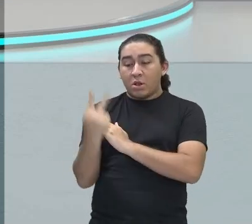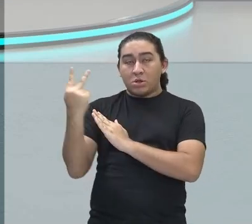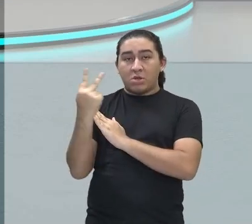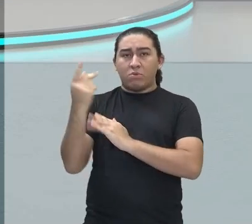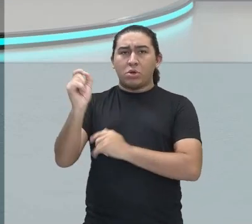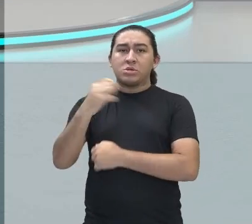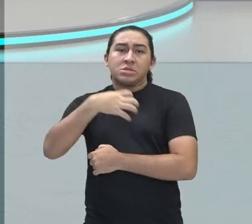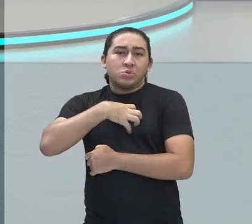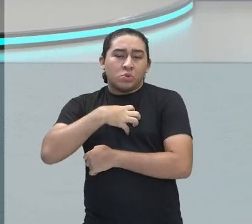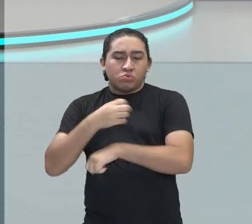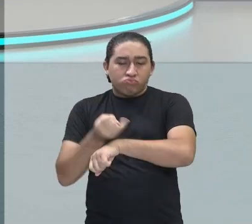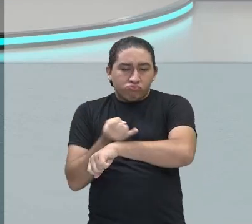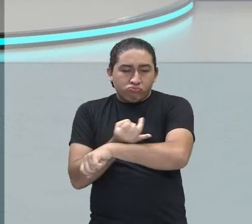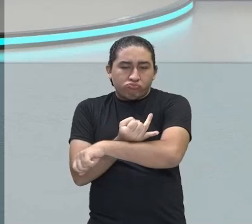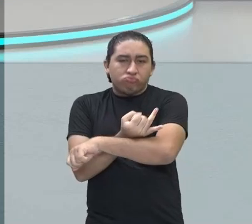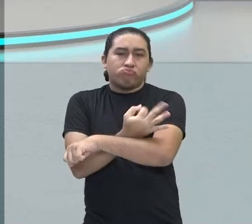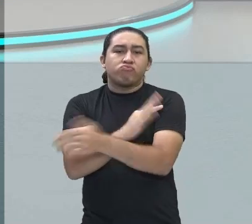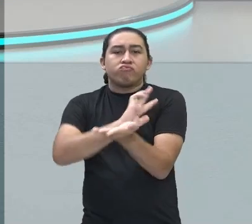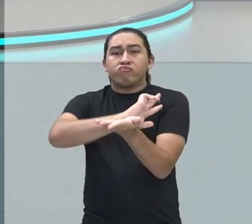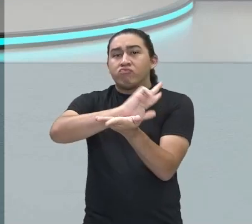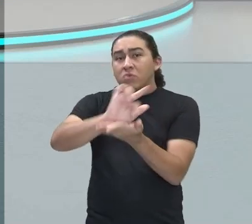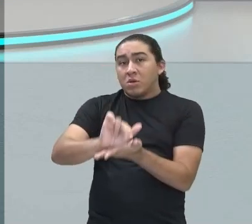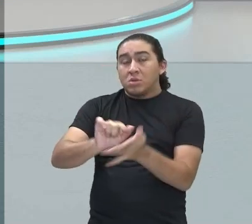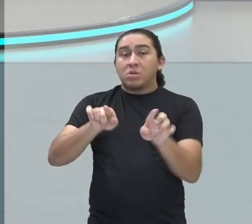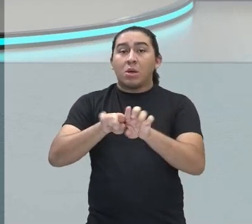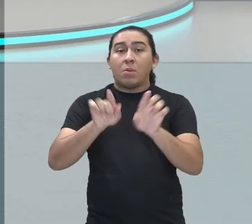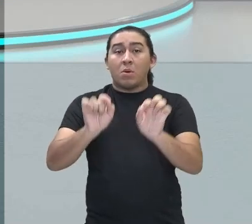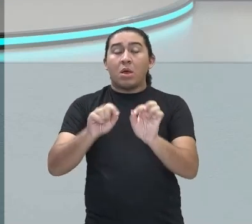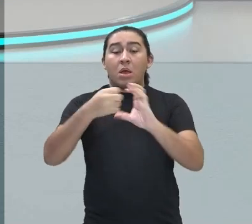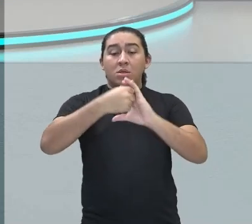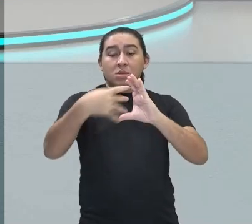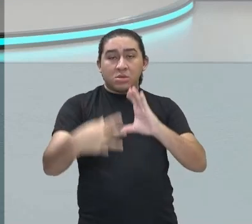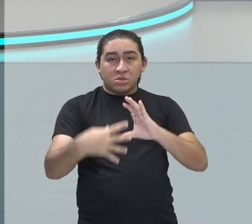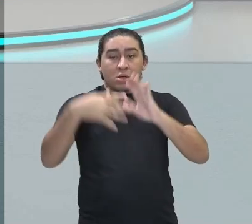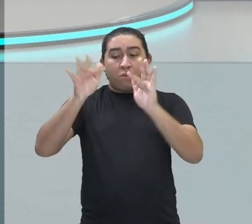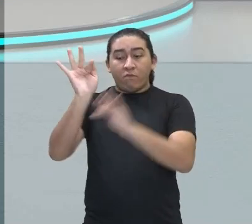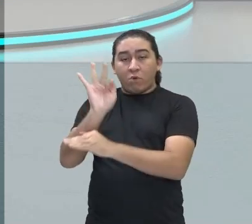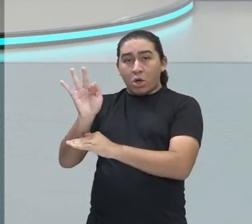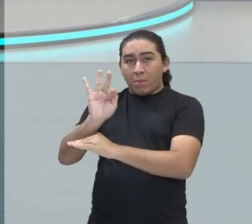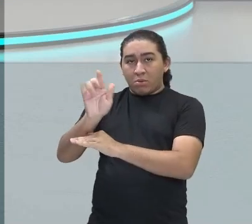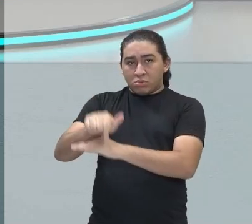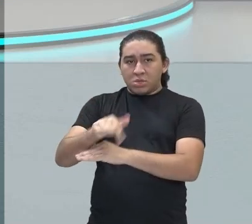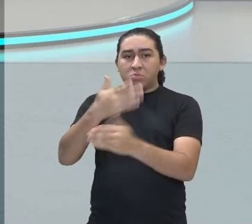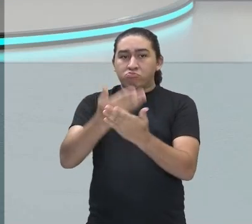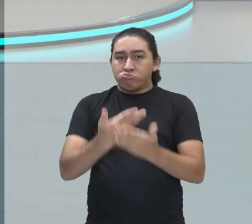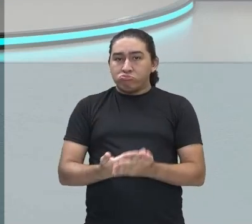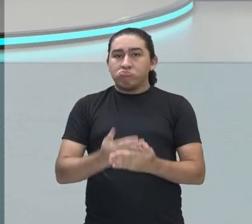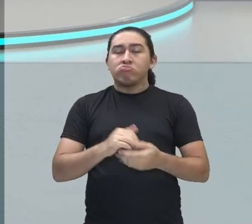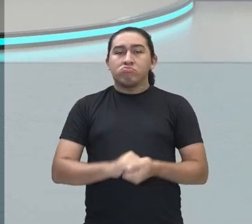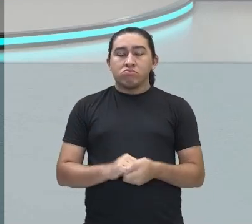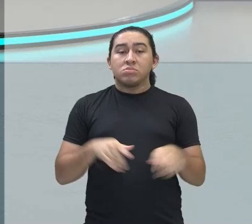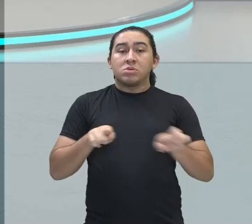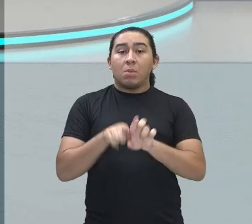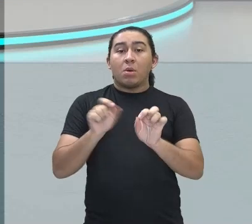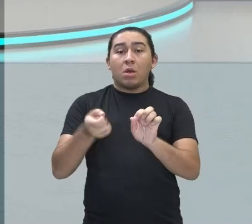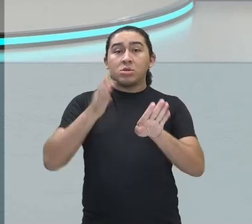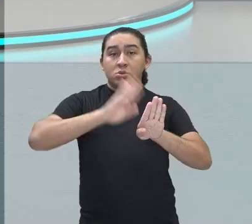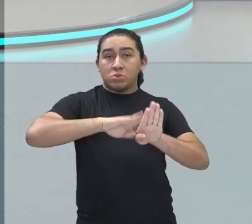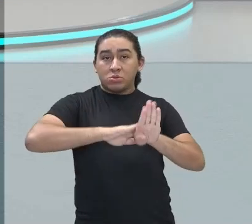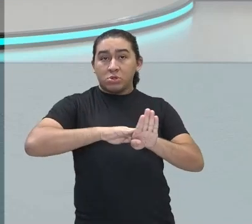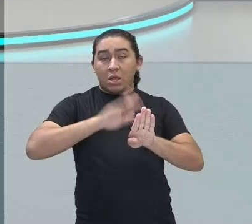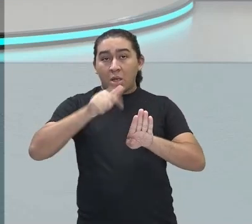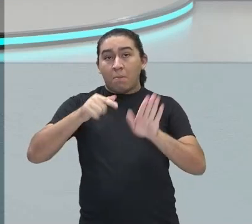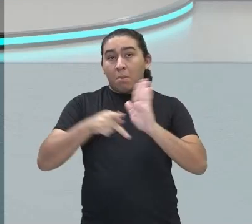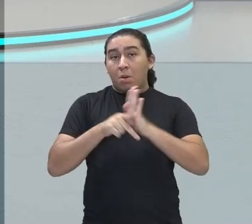a subjetividade e o rigor formal. Então, as sensações e a subjetividade de uma